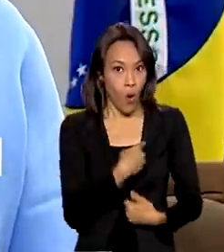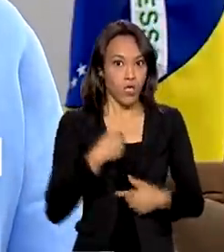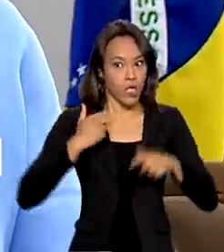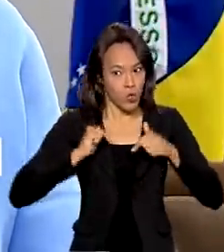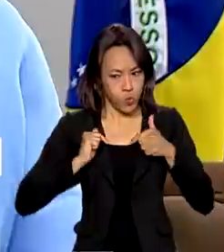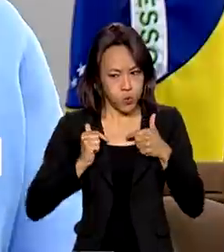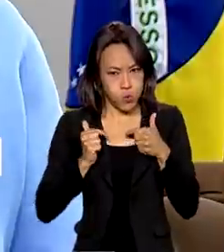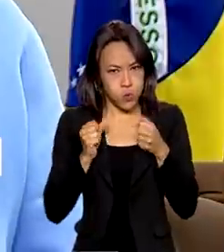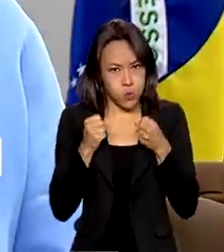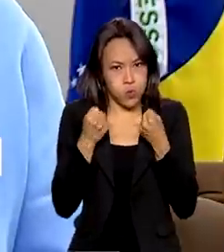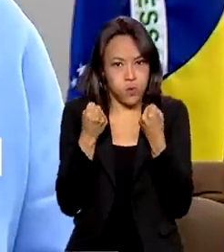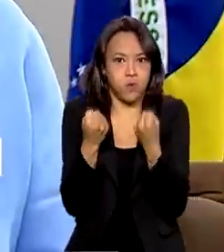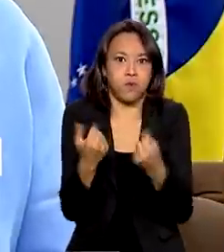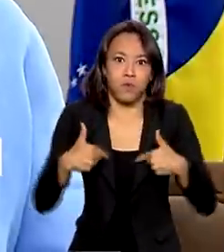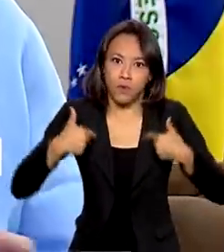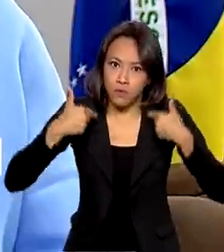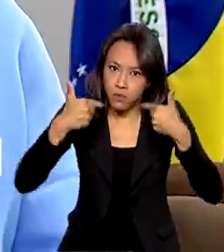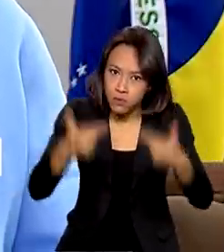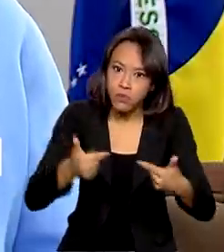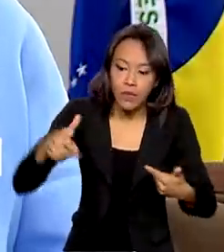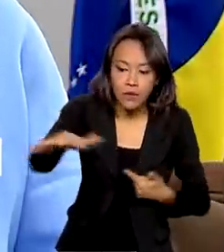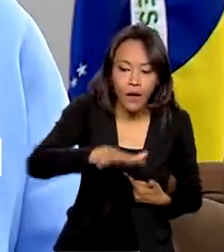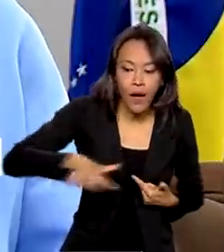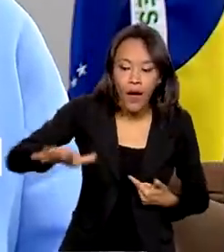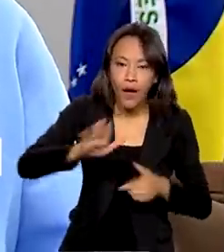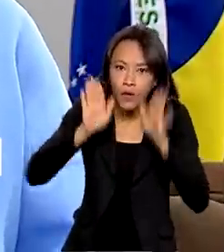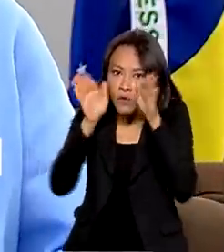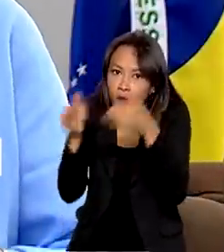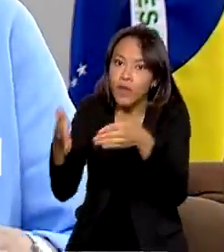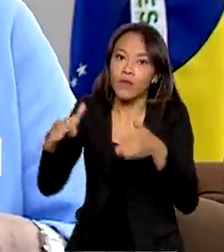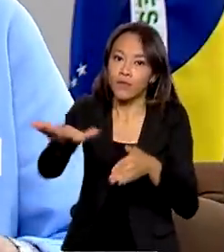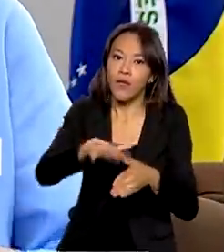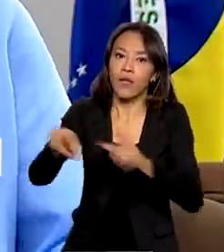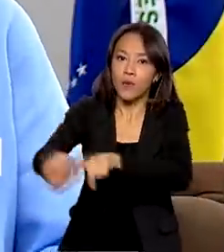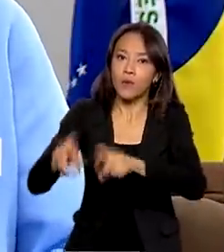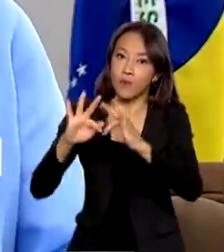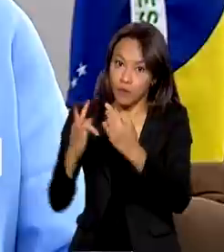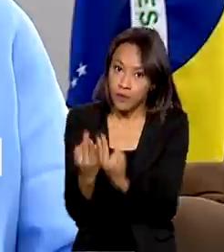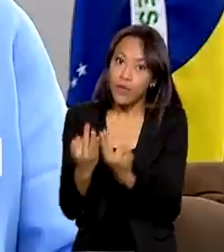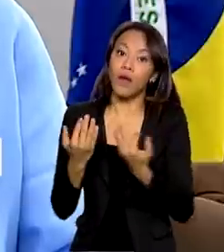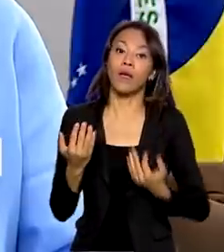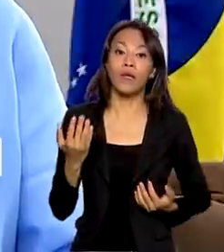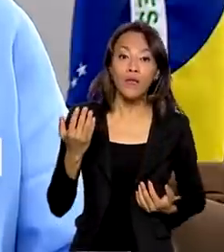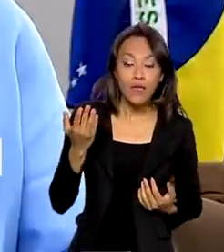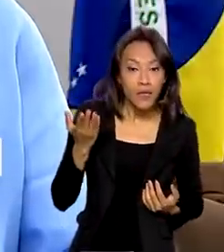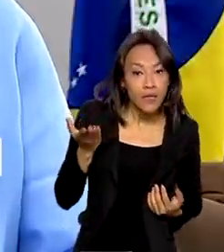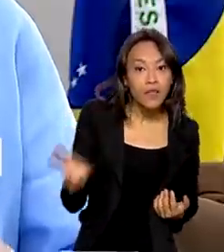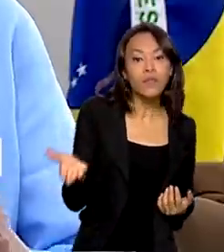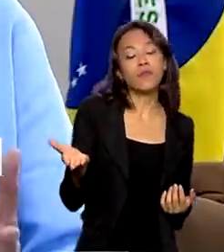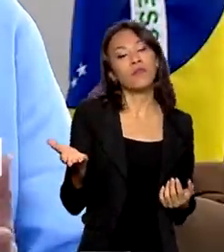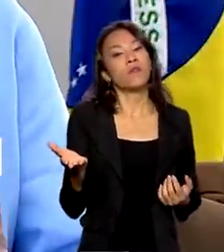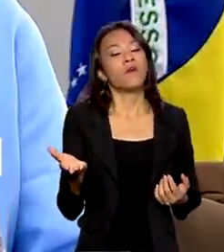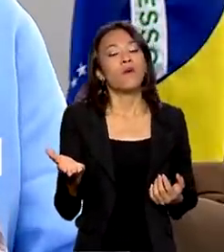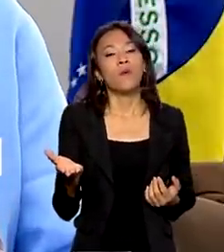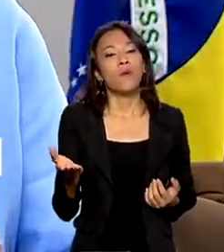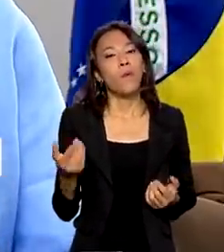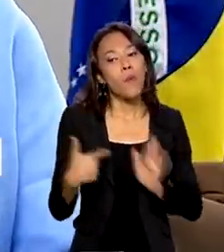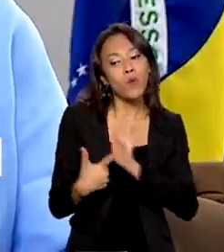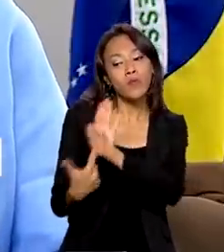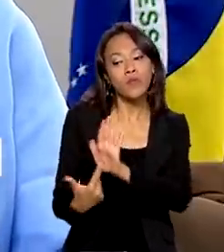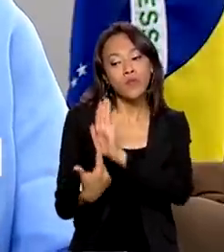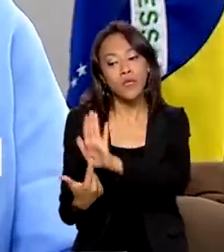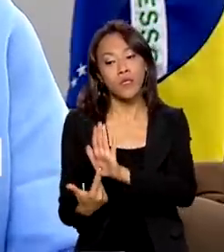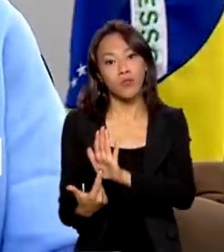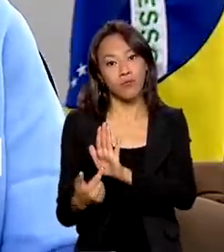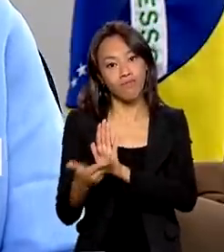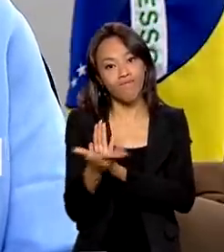é esse setor é i e junto com isso colocando uma coisa para